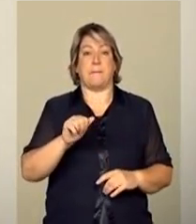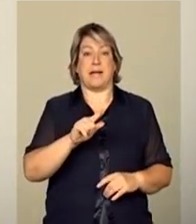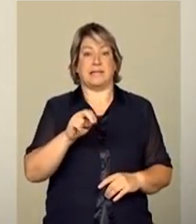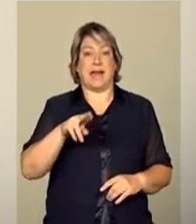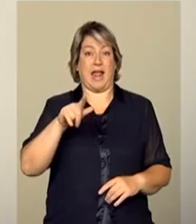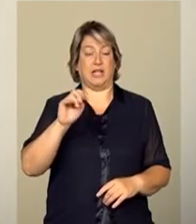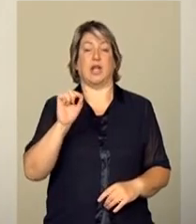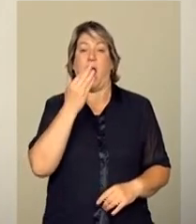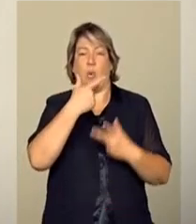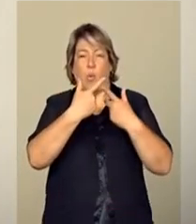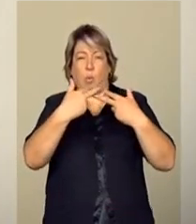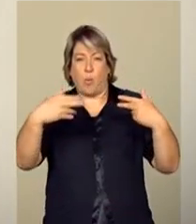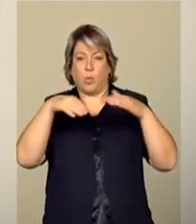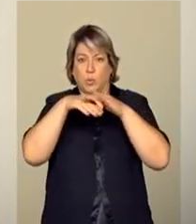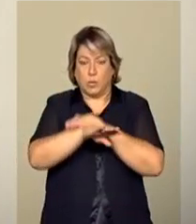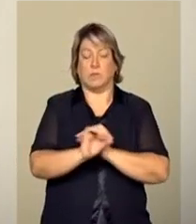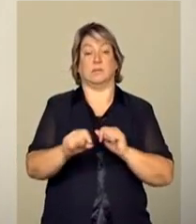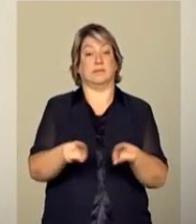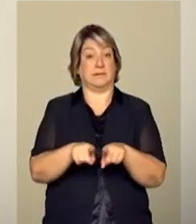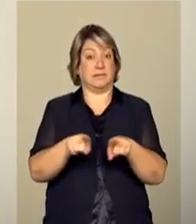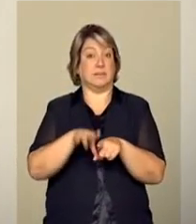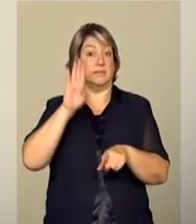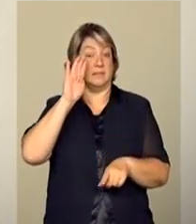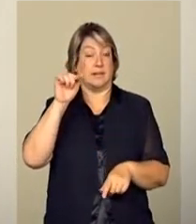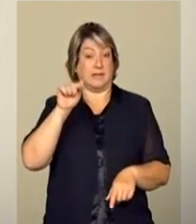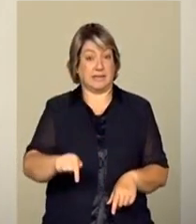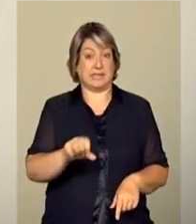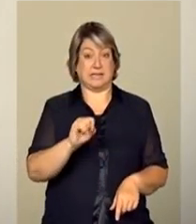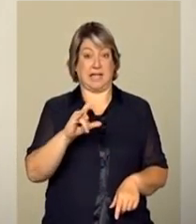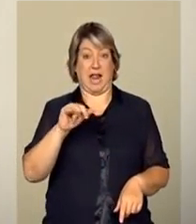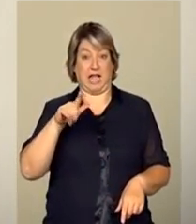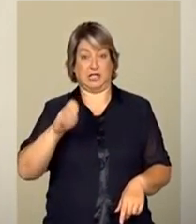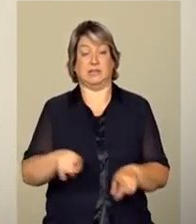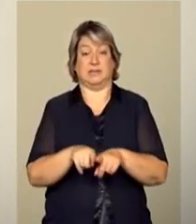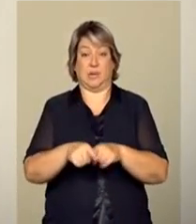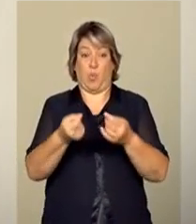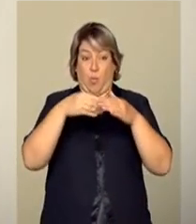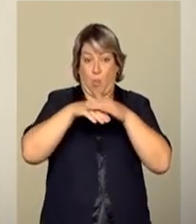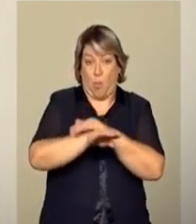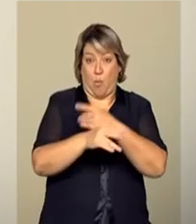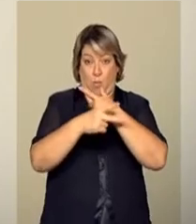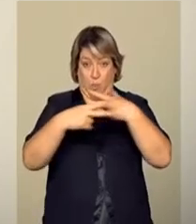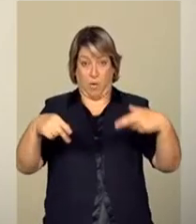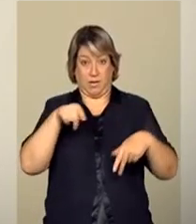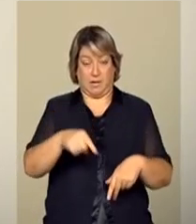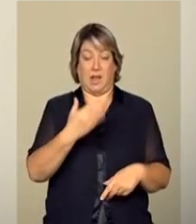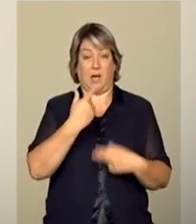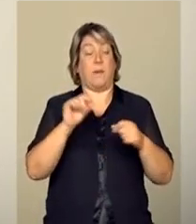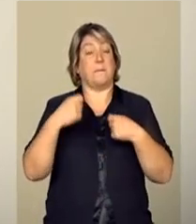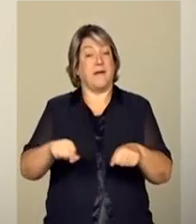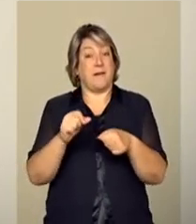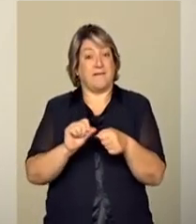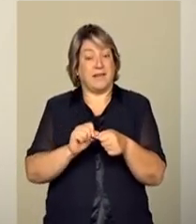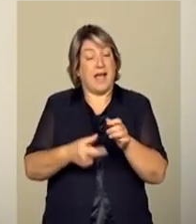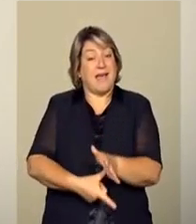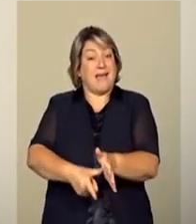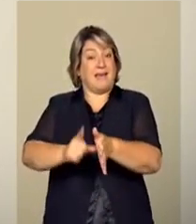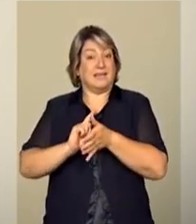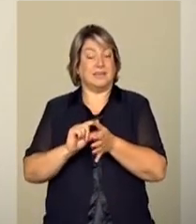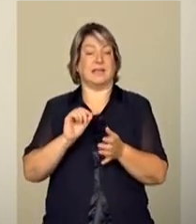dos alimentos de preferência essa silagem essa armazenagem tem de ser feita com antecedência tem de ser feita na